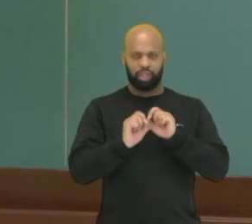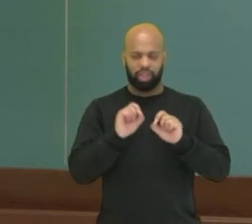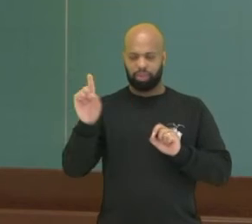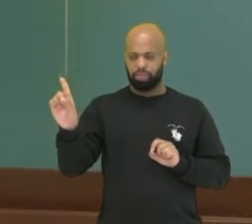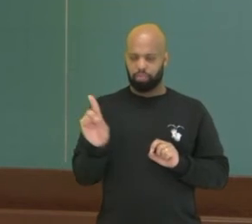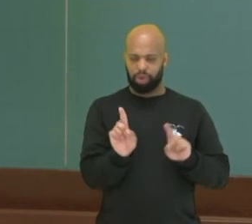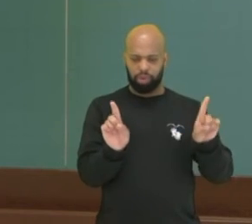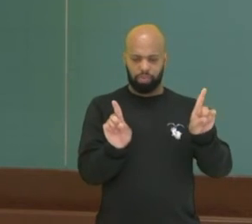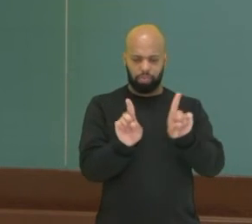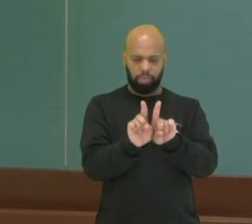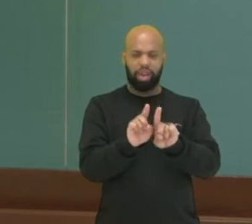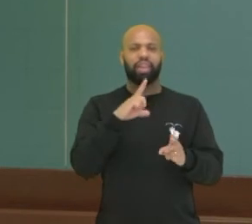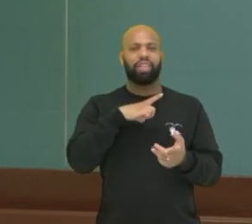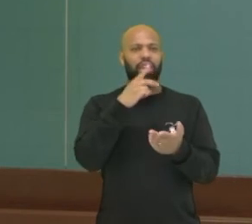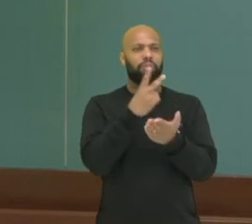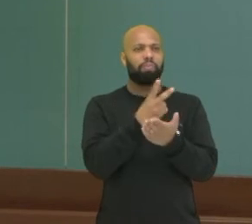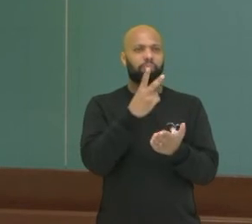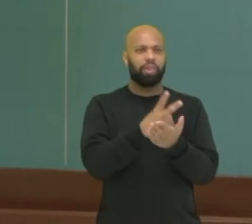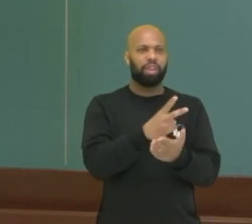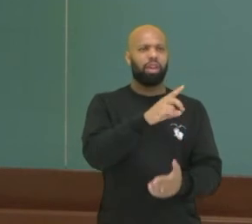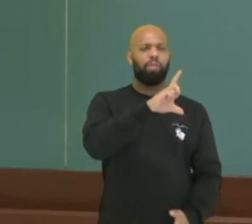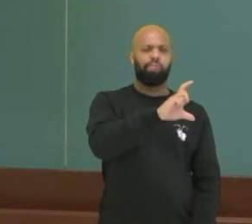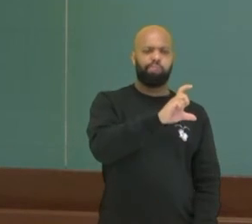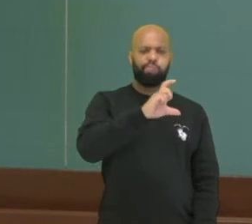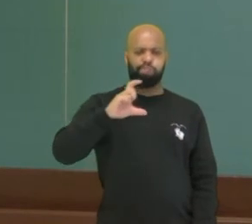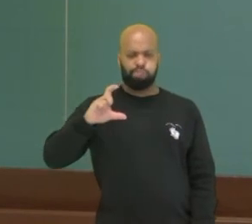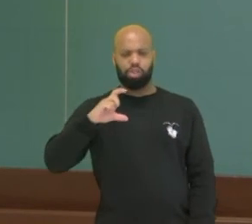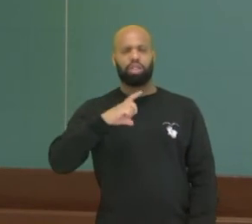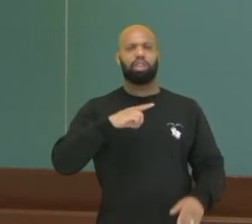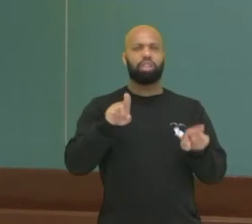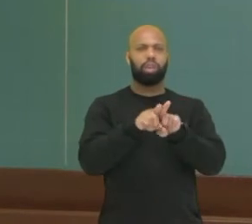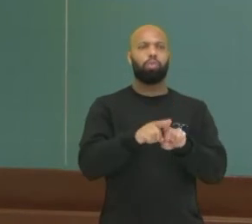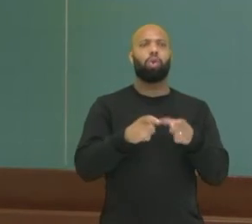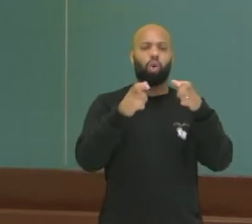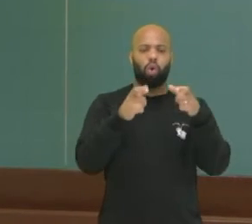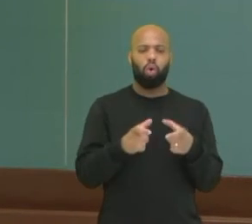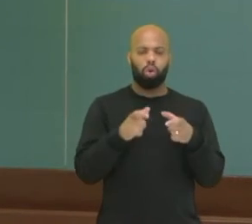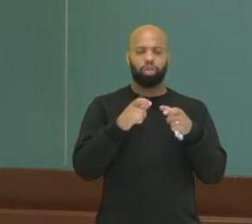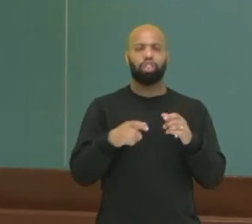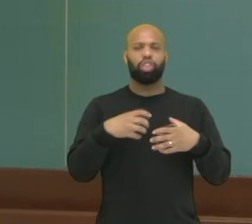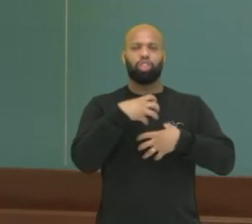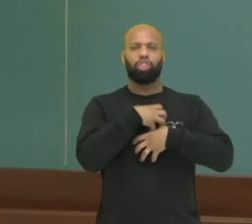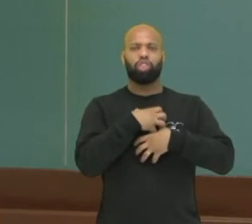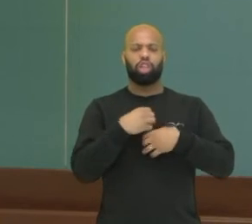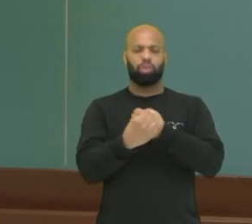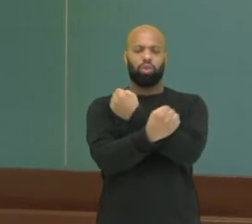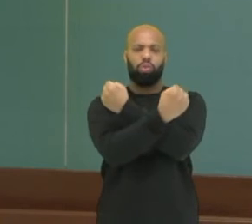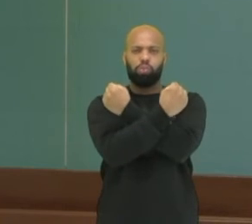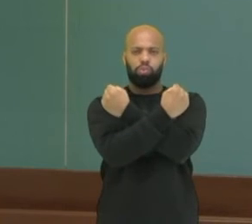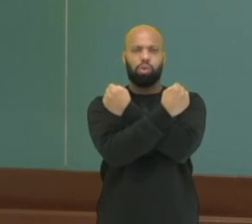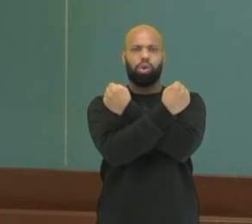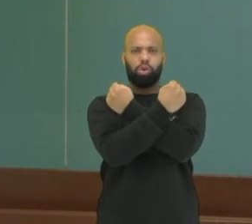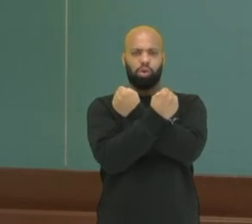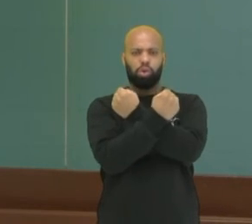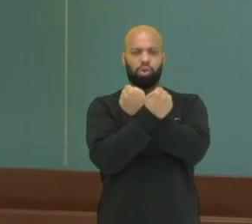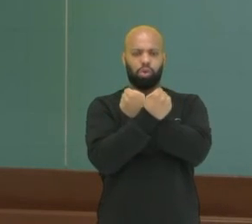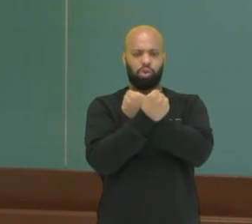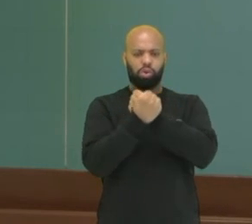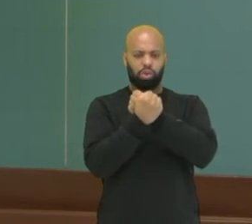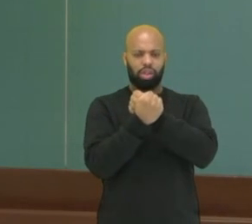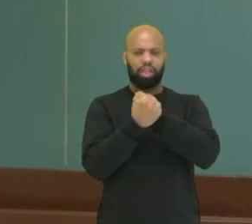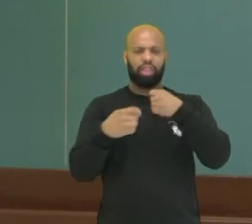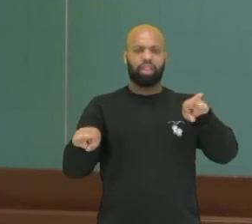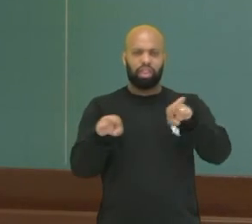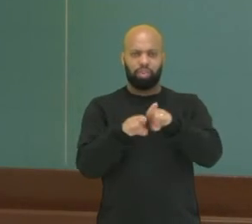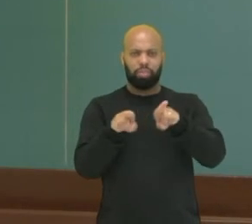o mesmo tamanho, a mesma posição do centrômero. Então, nós conseguimos visualizar que eles